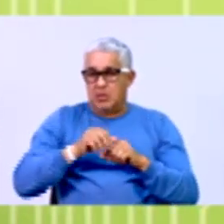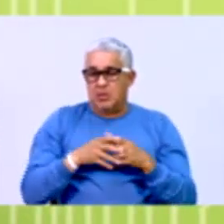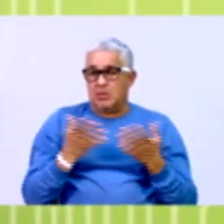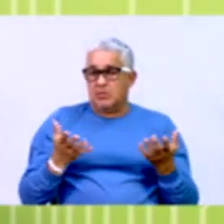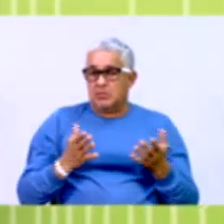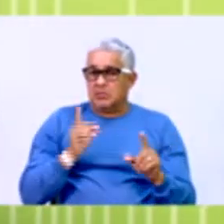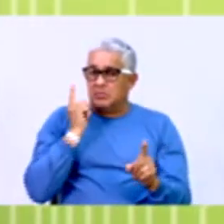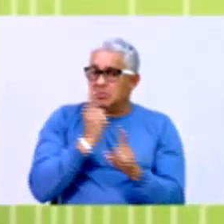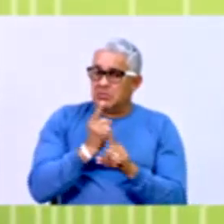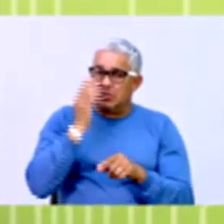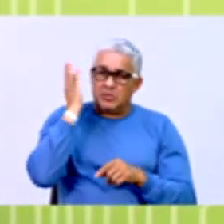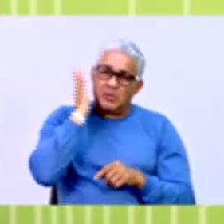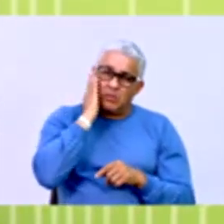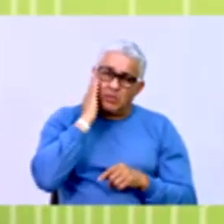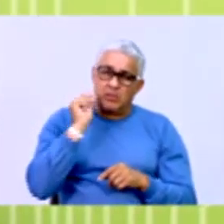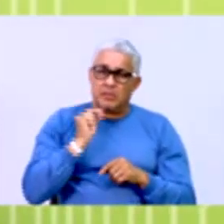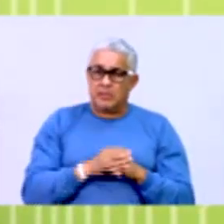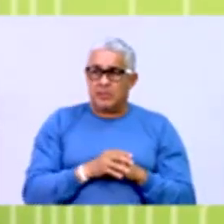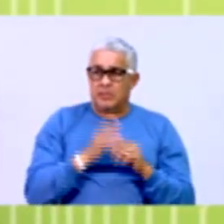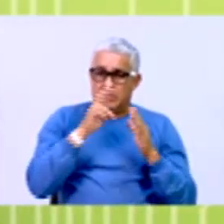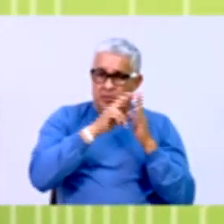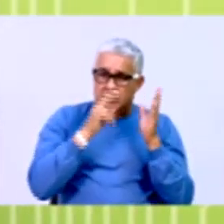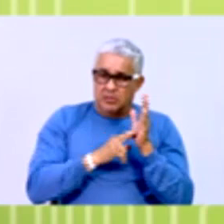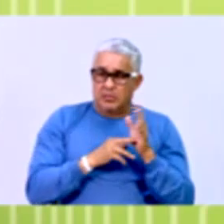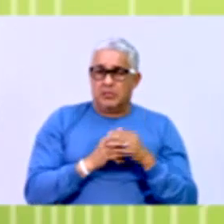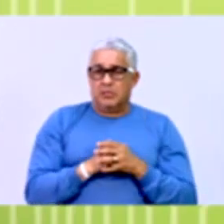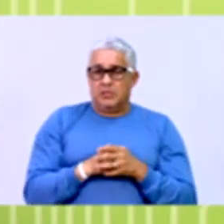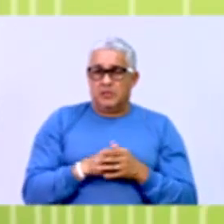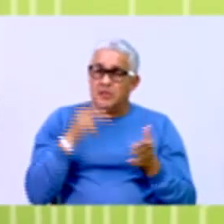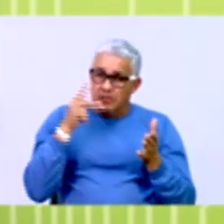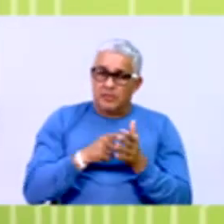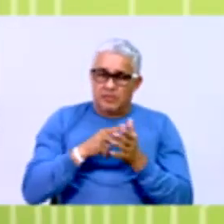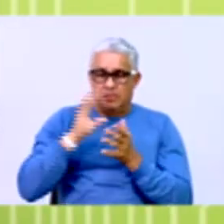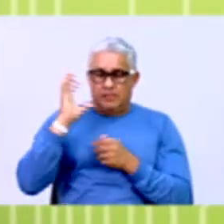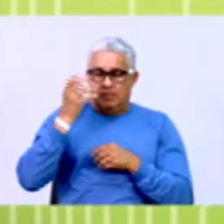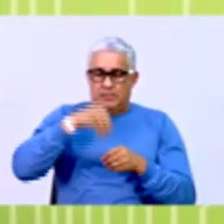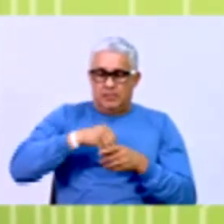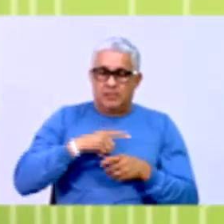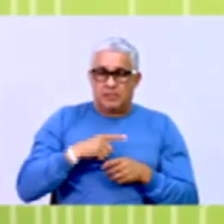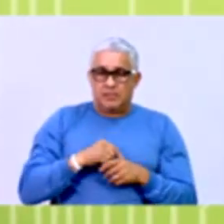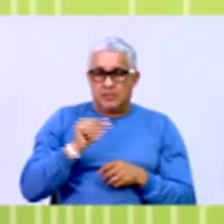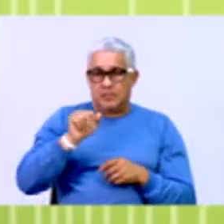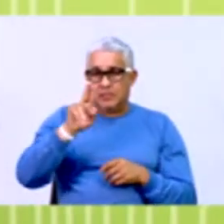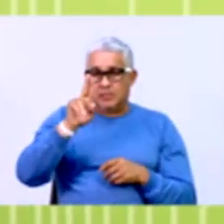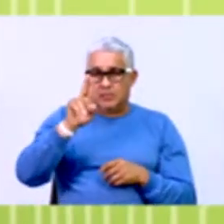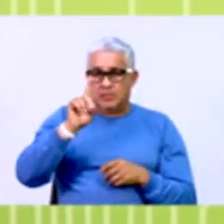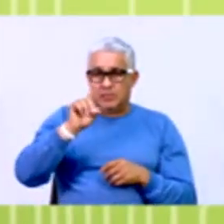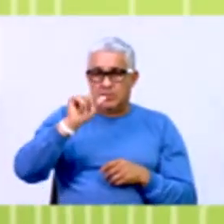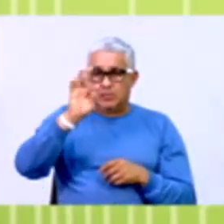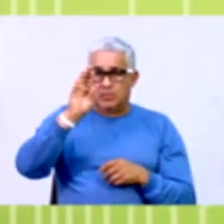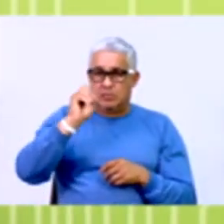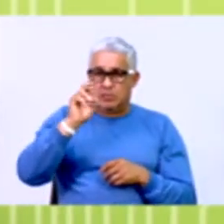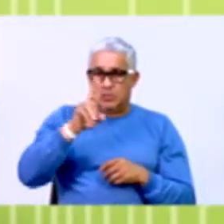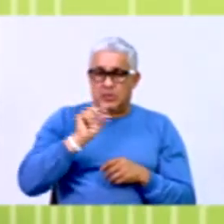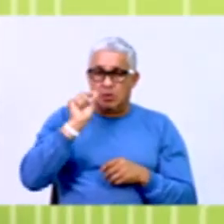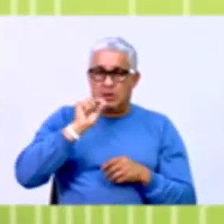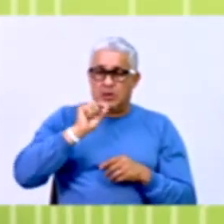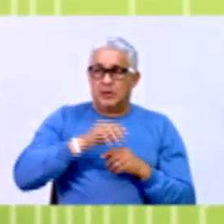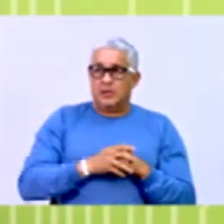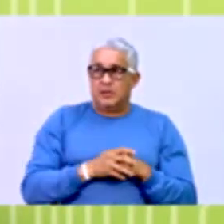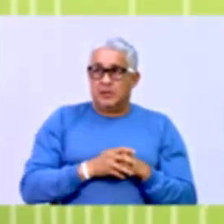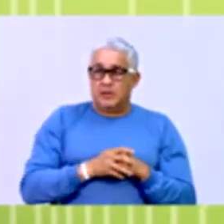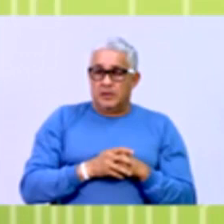correspondência dos critérios que foram estabelecidos com aquilo que realmente está acontecendo. Então, o auditor, uma das funções dele é realmente levantar essa